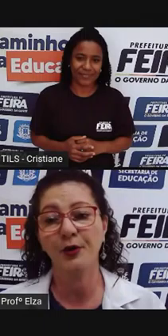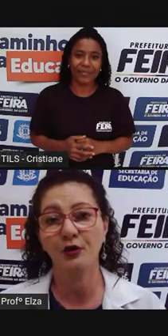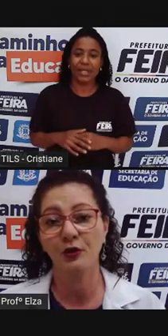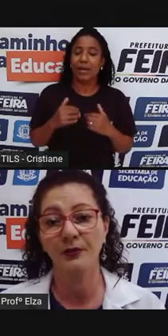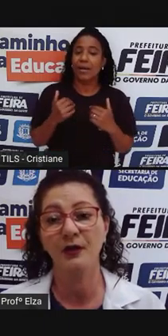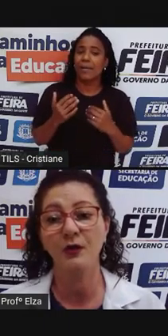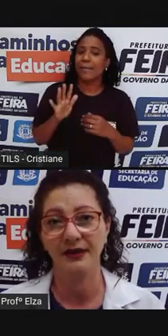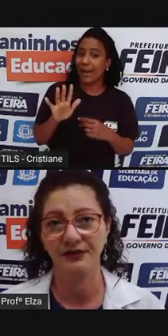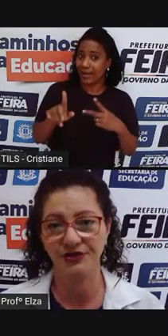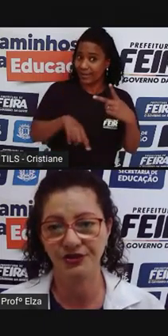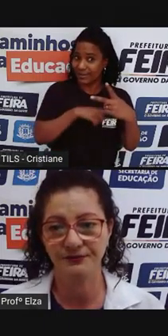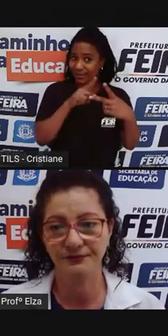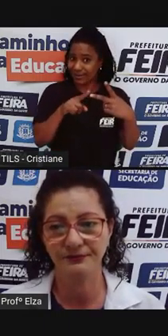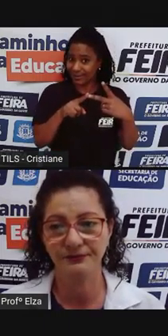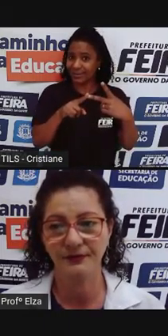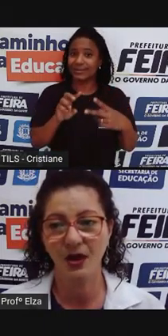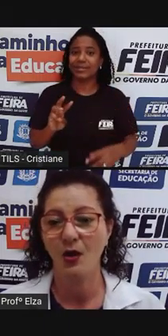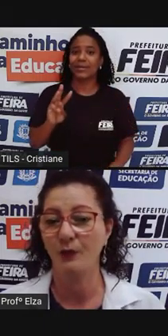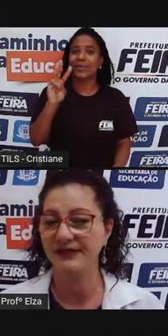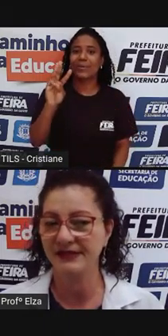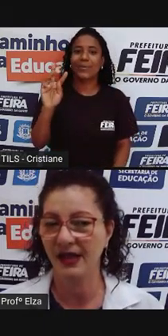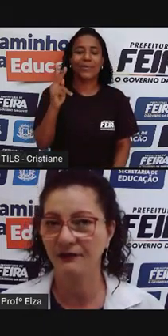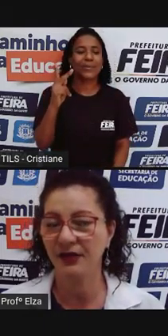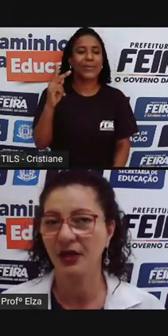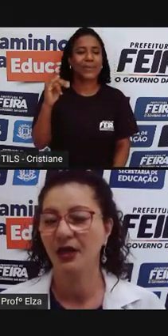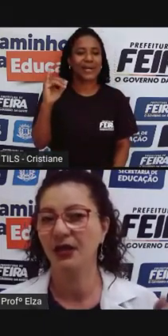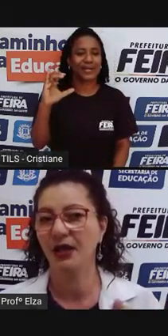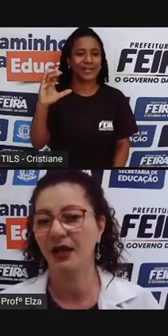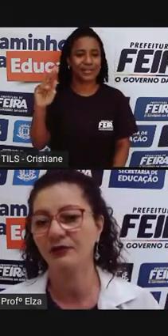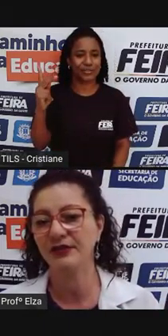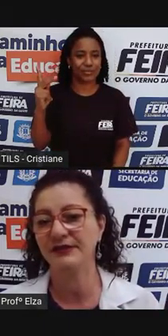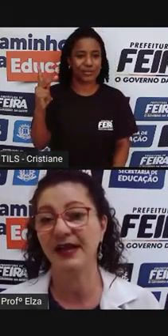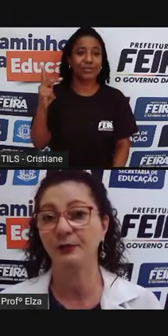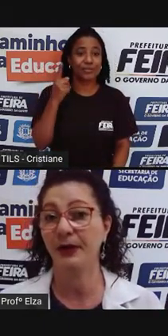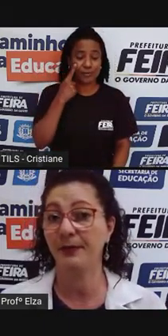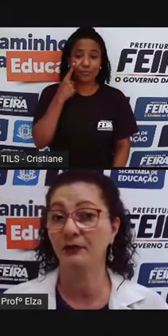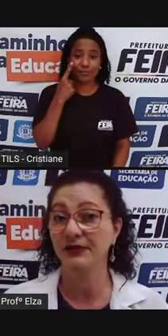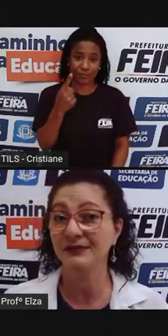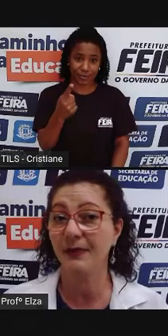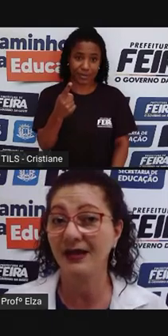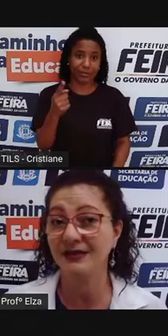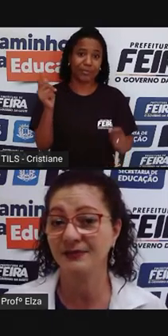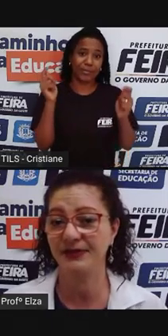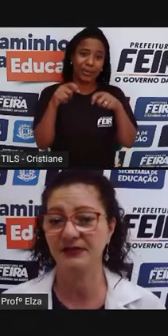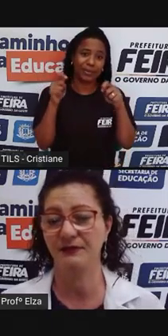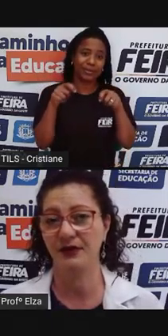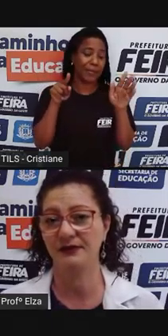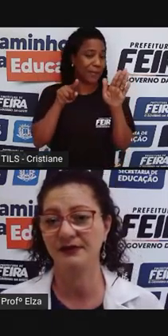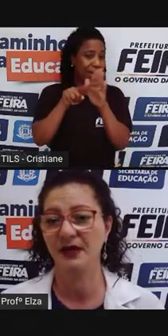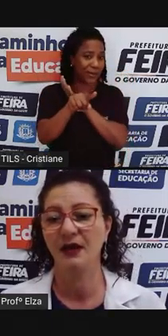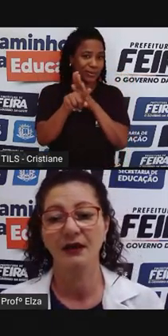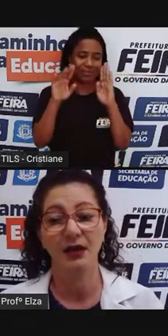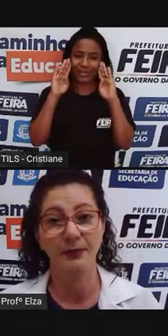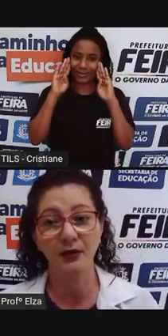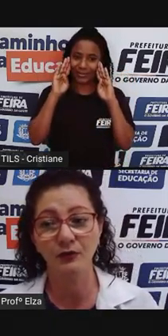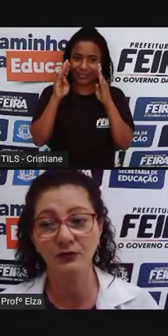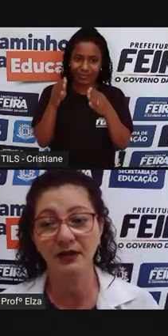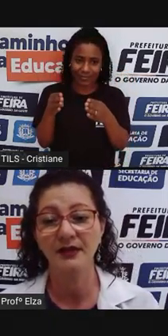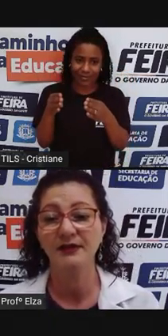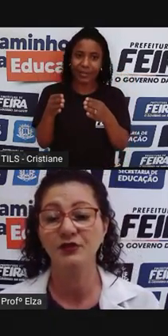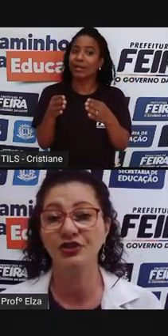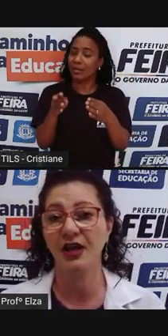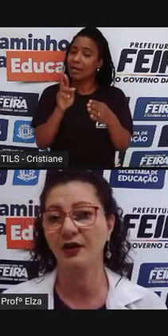o pronome which, observe que ele é utilizado para perguntas mais específicas. Quem